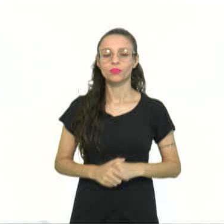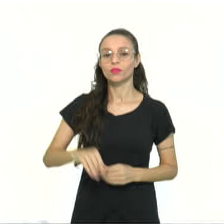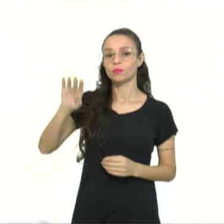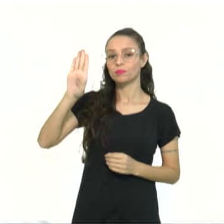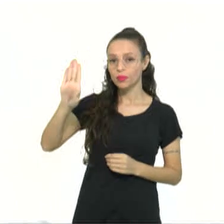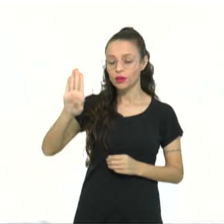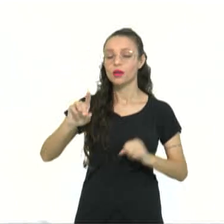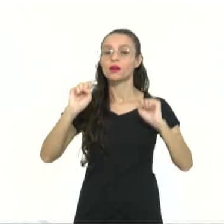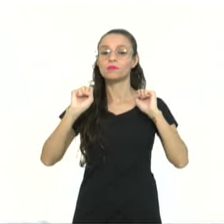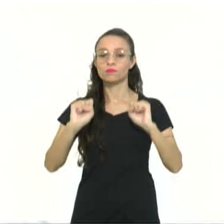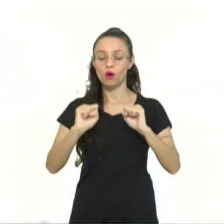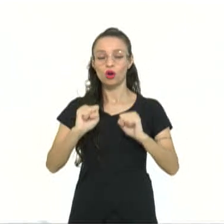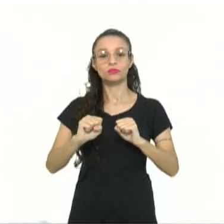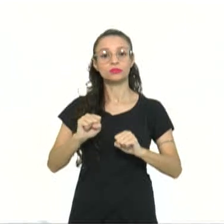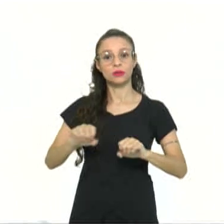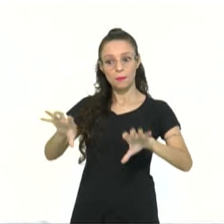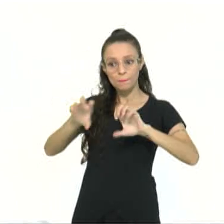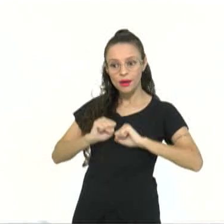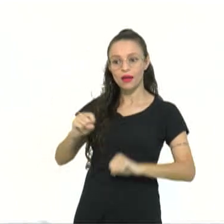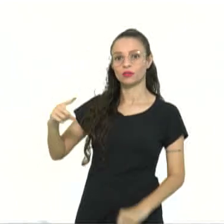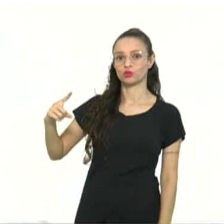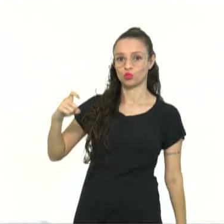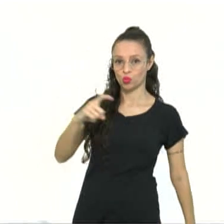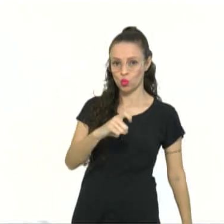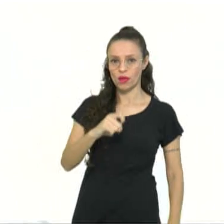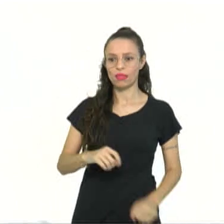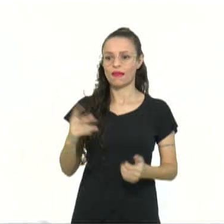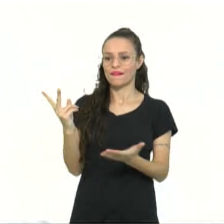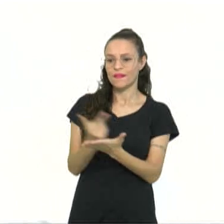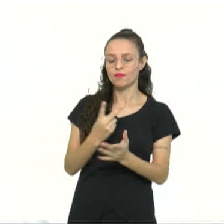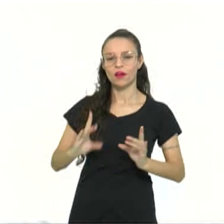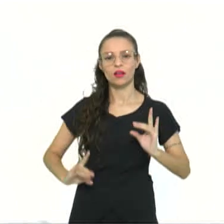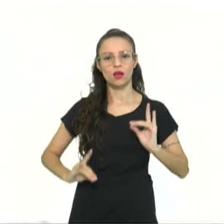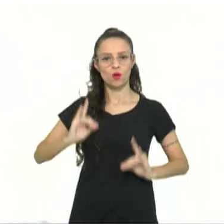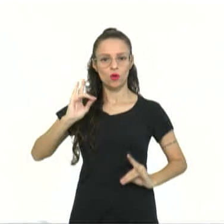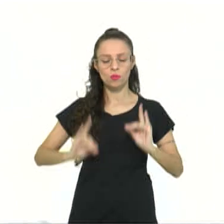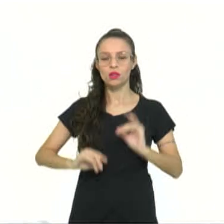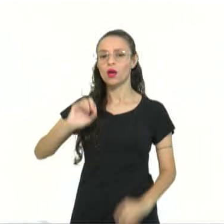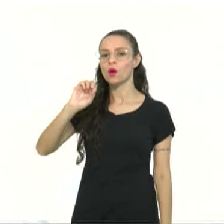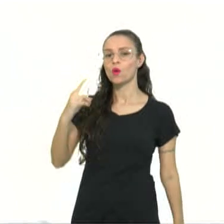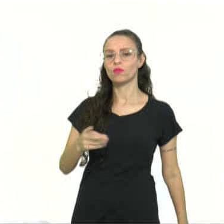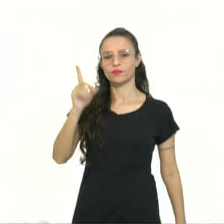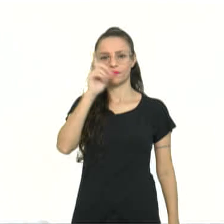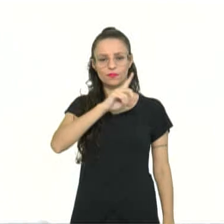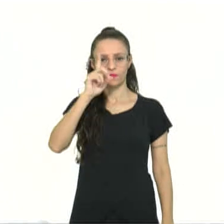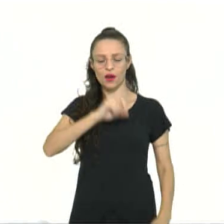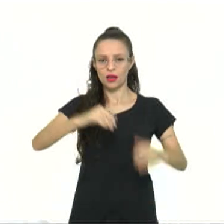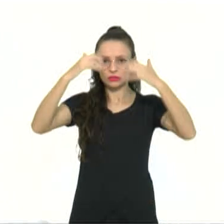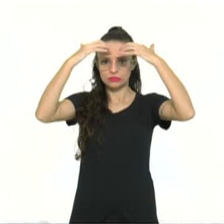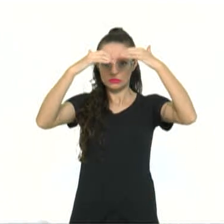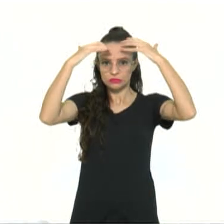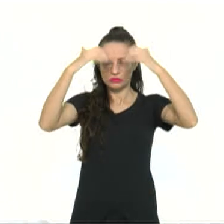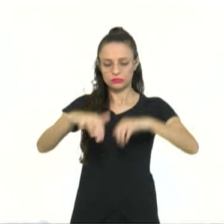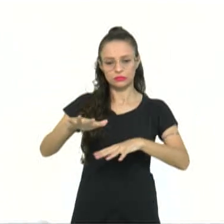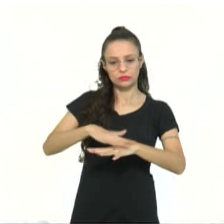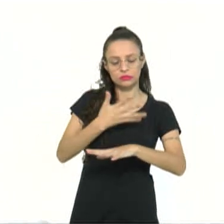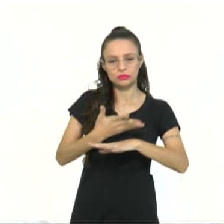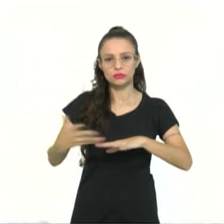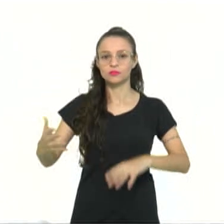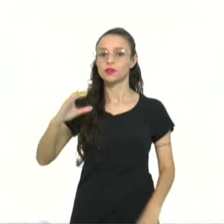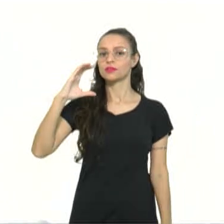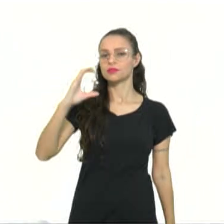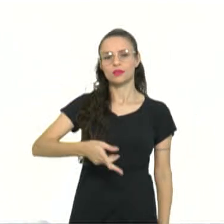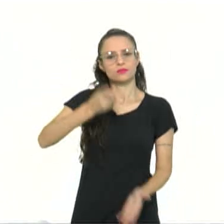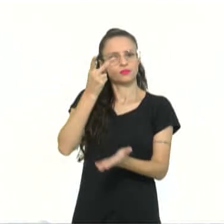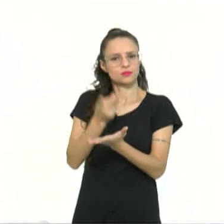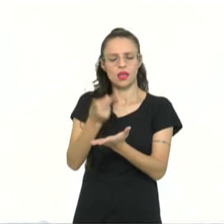ser causadas por parasitas, falhas hormonais ou por deficiências no tecido nervoso. Letra C. Sempre